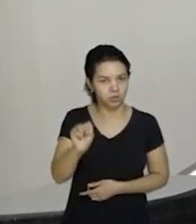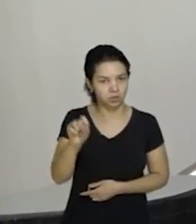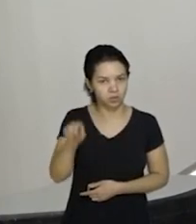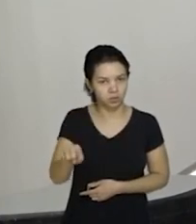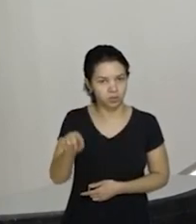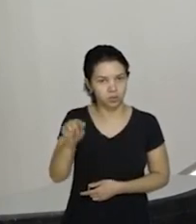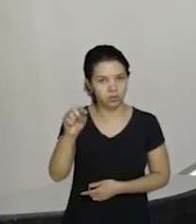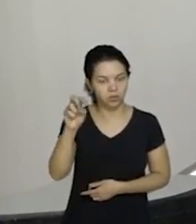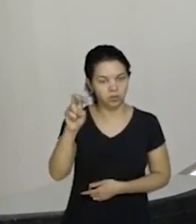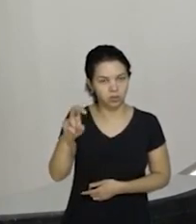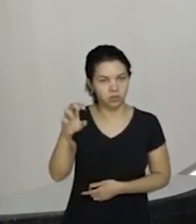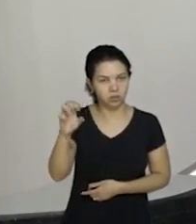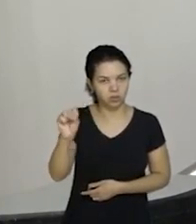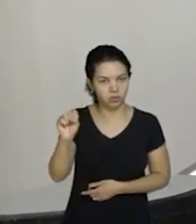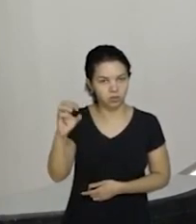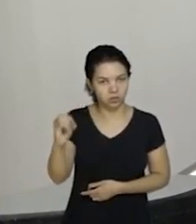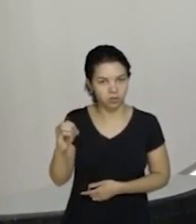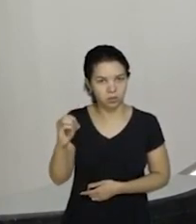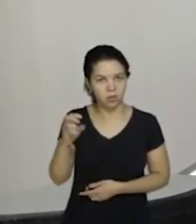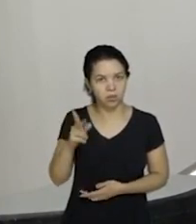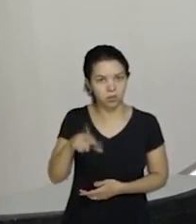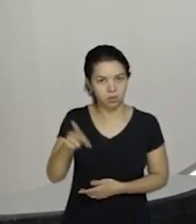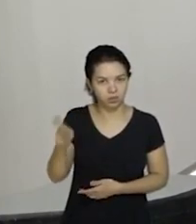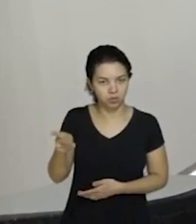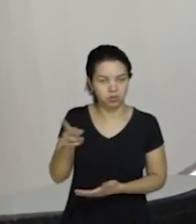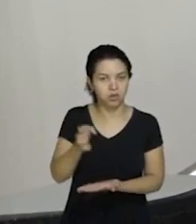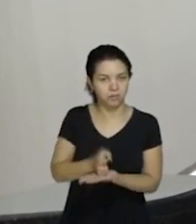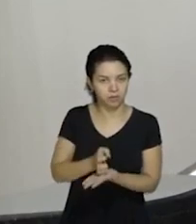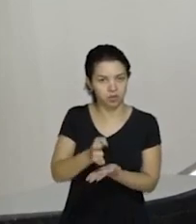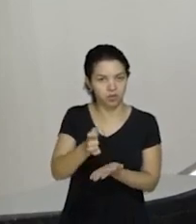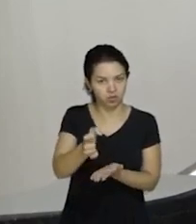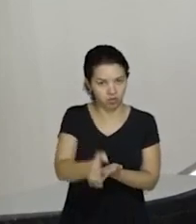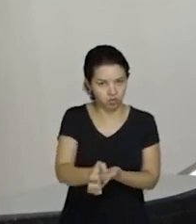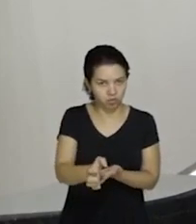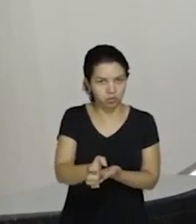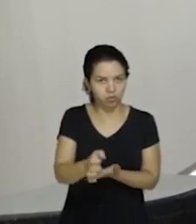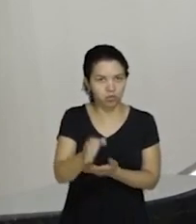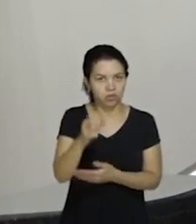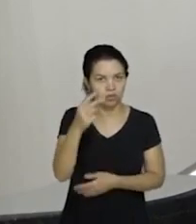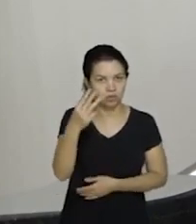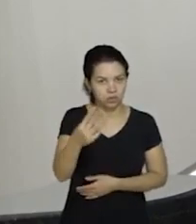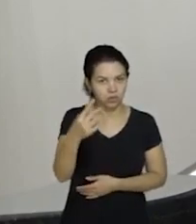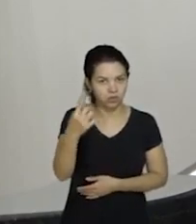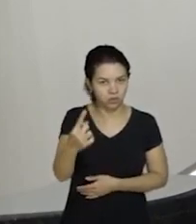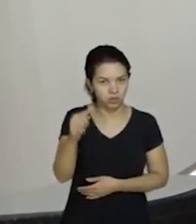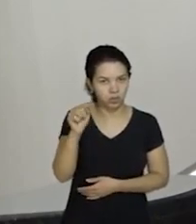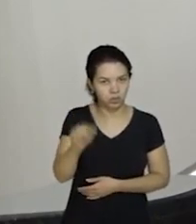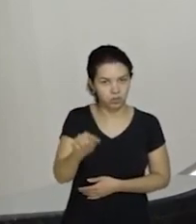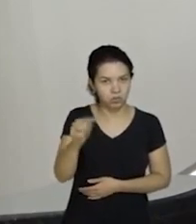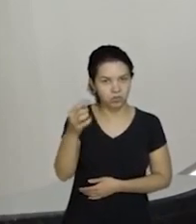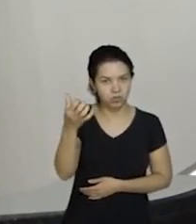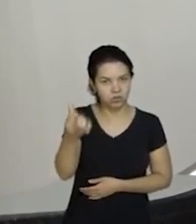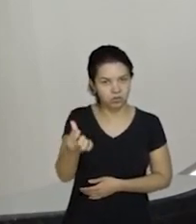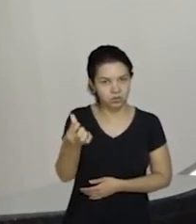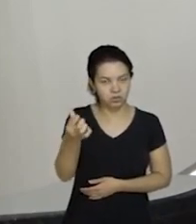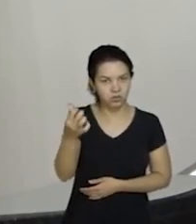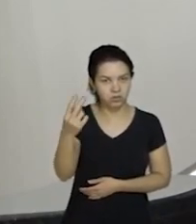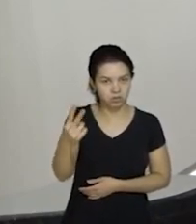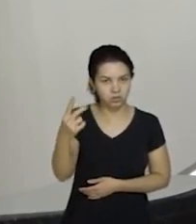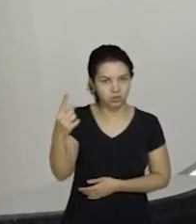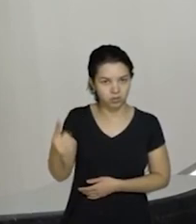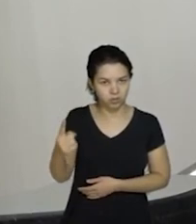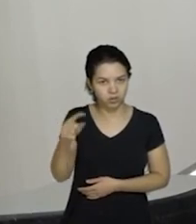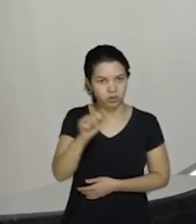18.580 professores efetivos e 31 1621